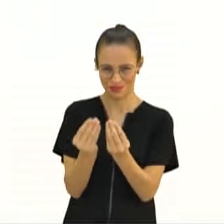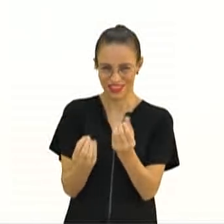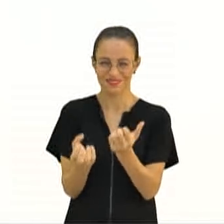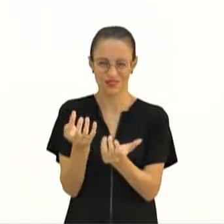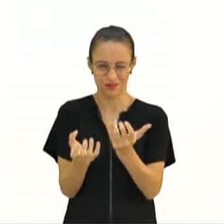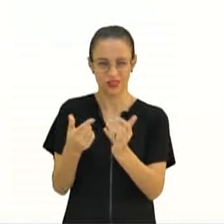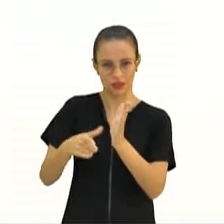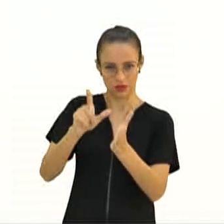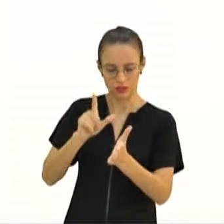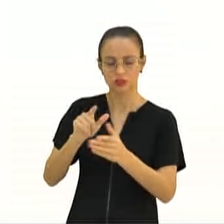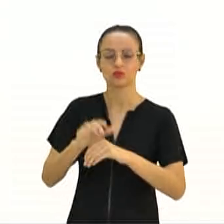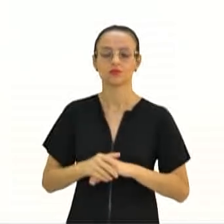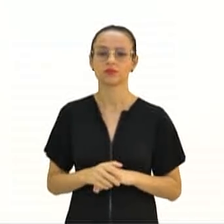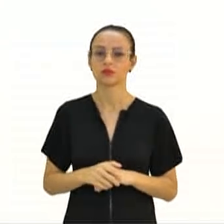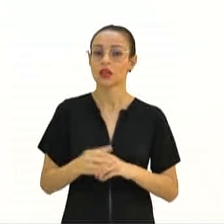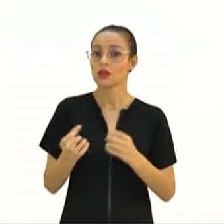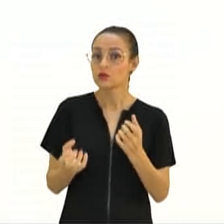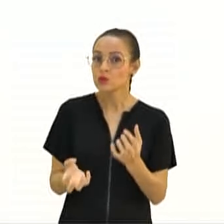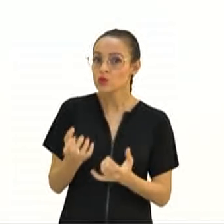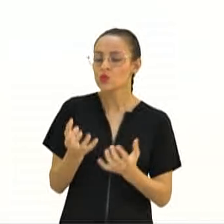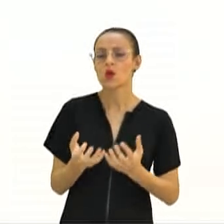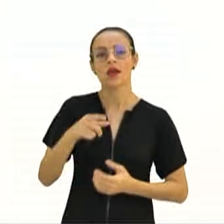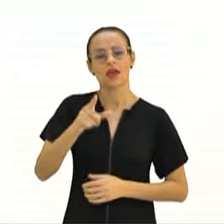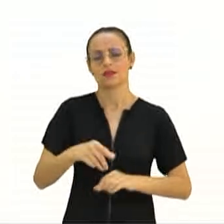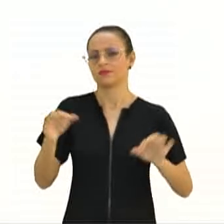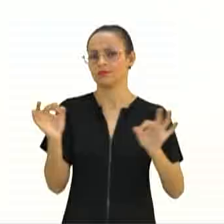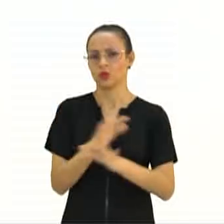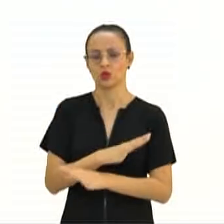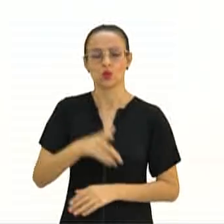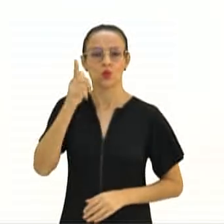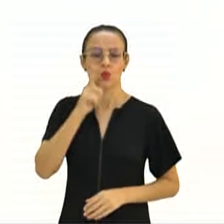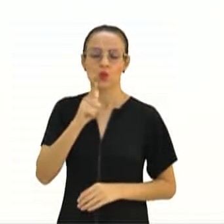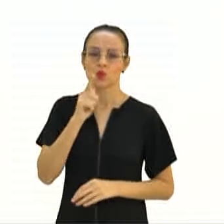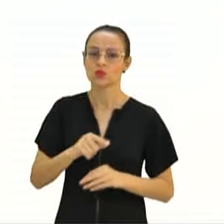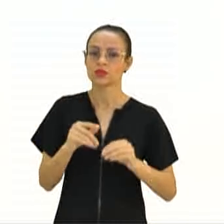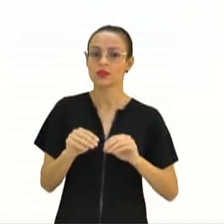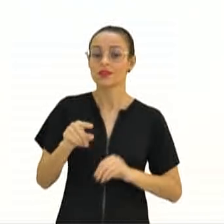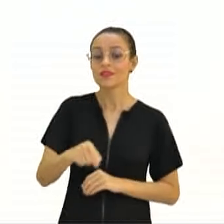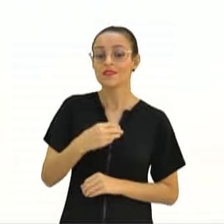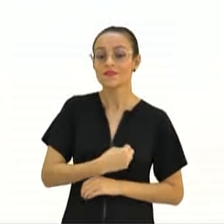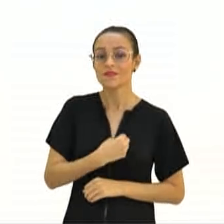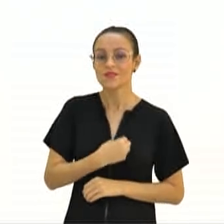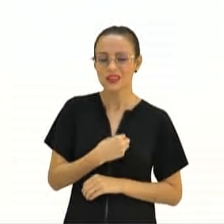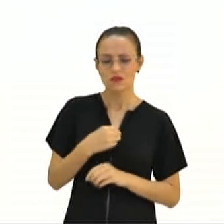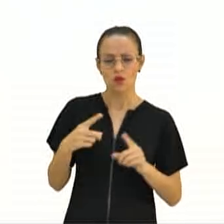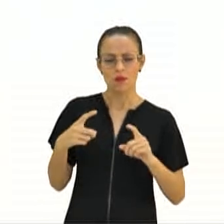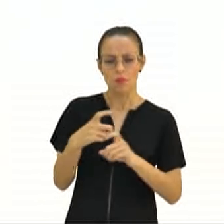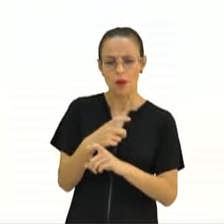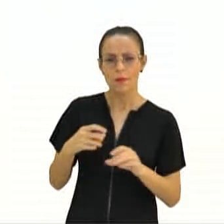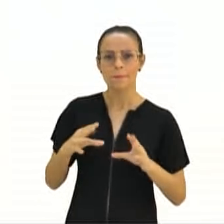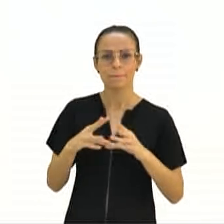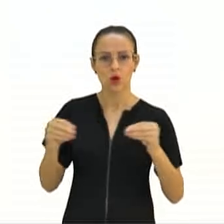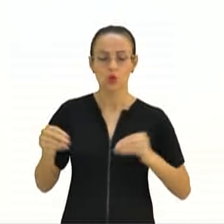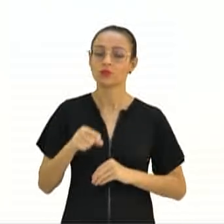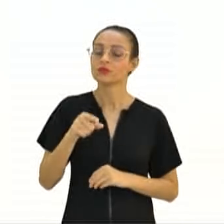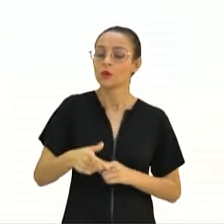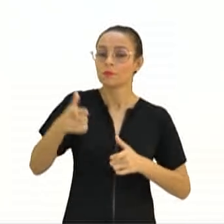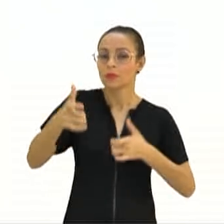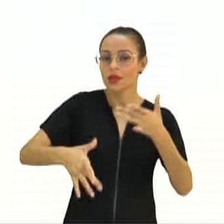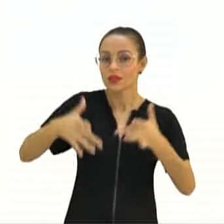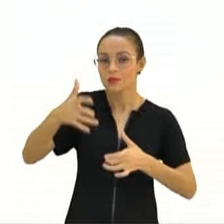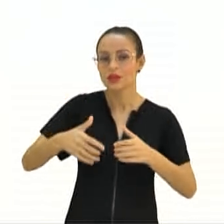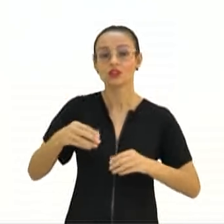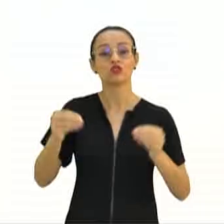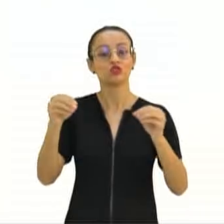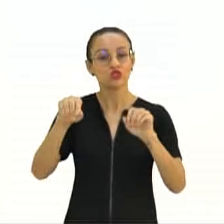né? Aquecer o caldo já seria suficiente para matar os seres vivos no frasco. Então, a matéria bruta, junto com os